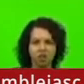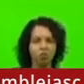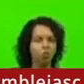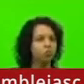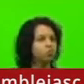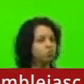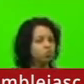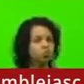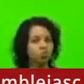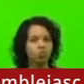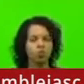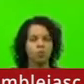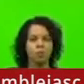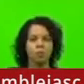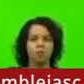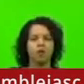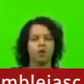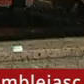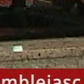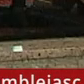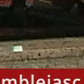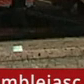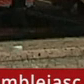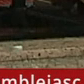conta de uma guerra estúpida.